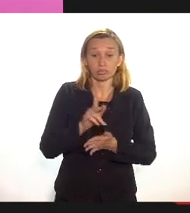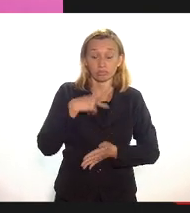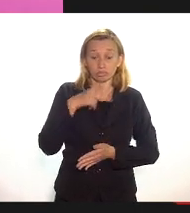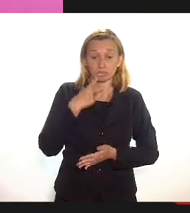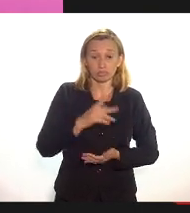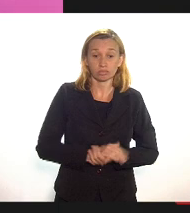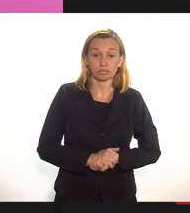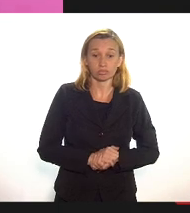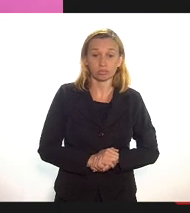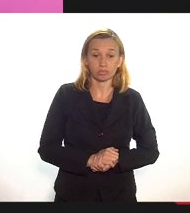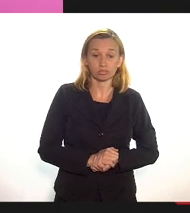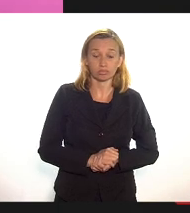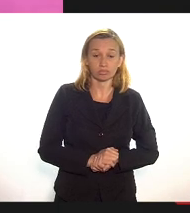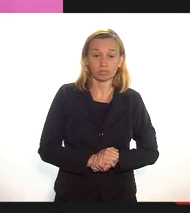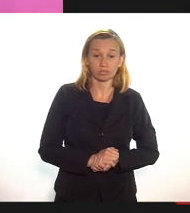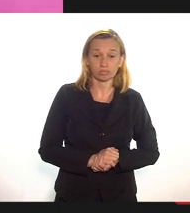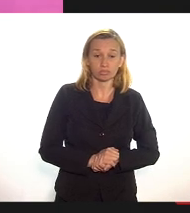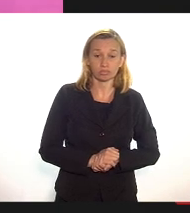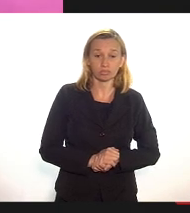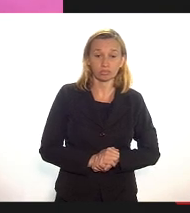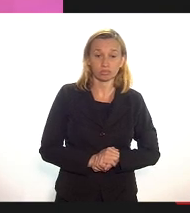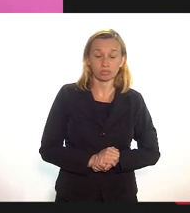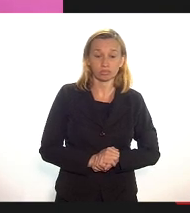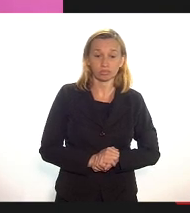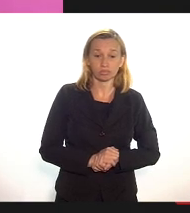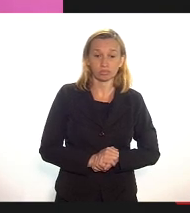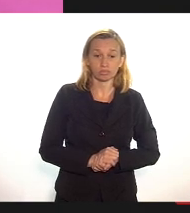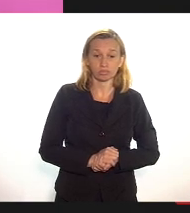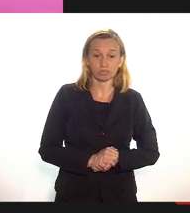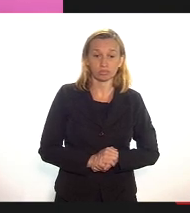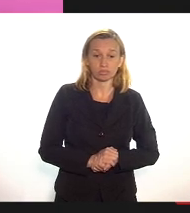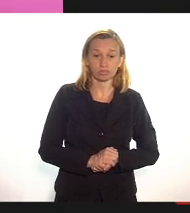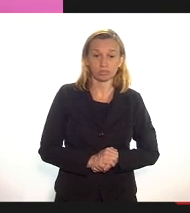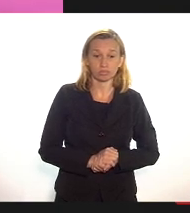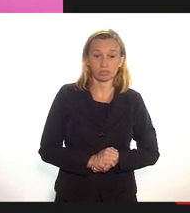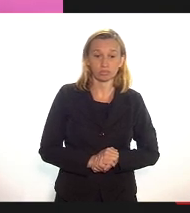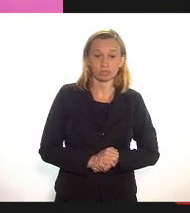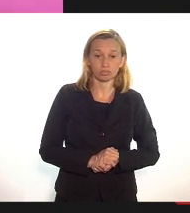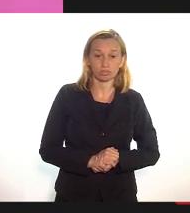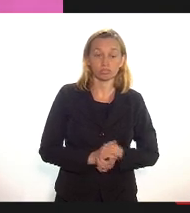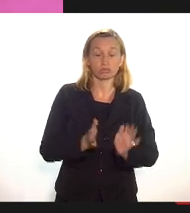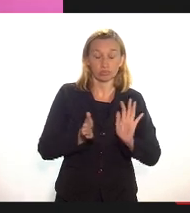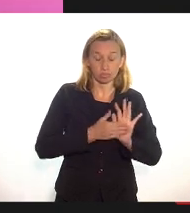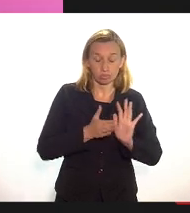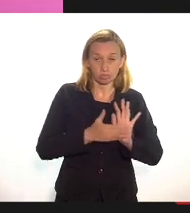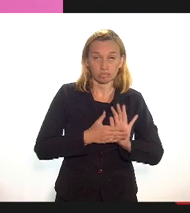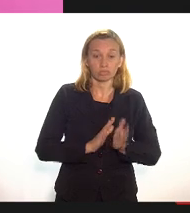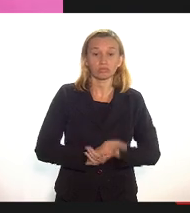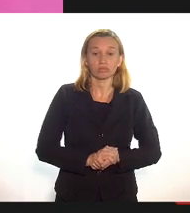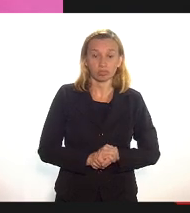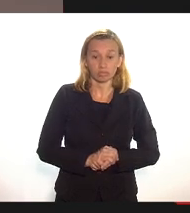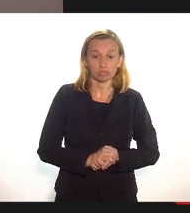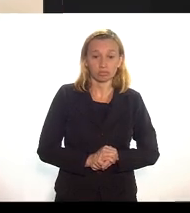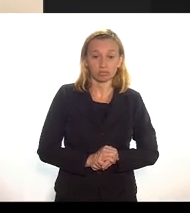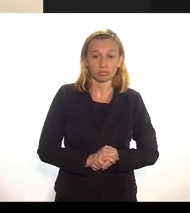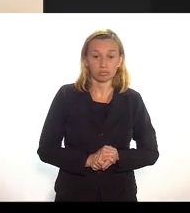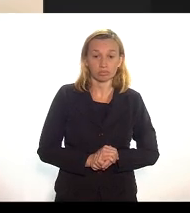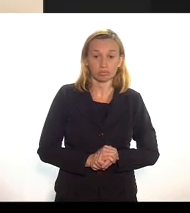tratar, eu acredito que essas, né, são as propostas